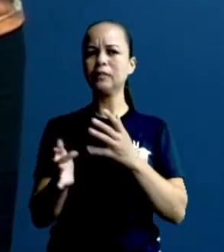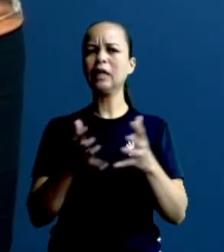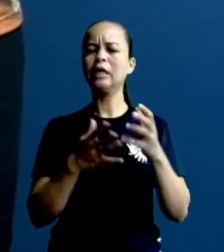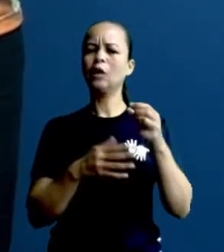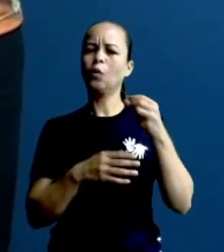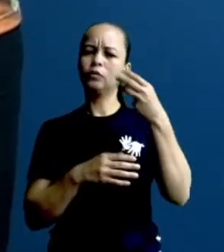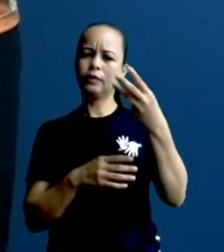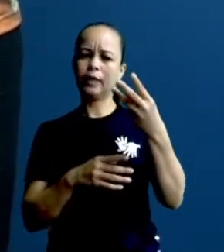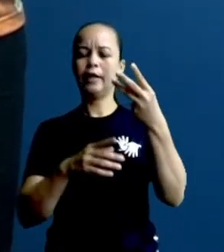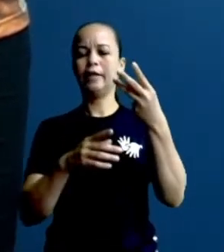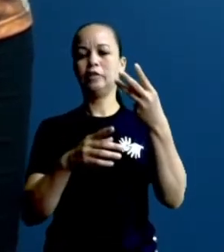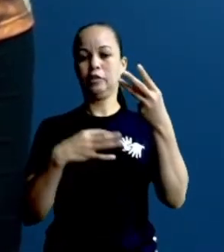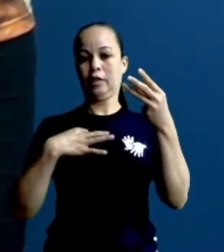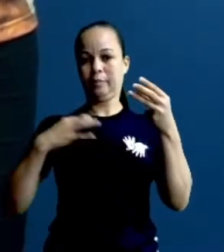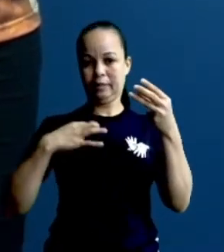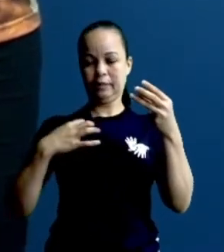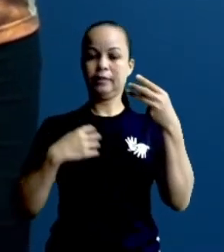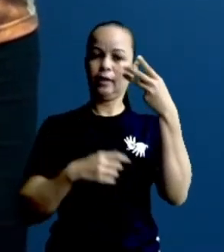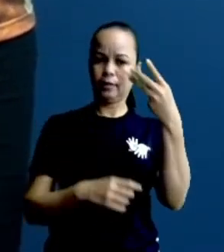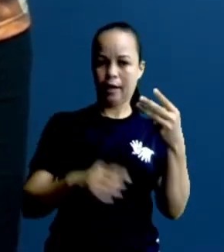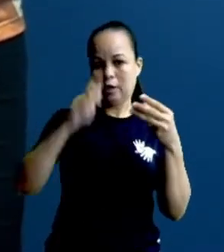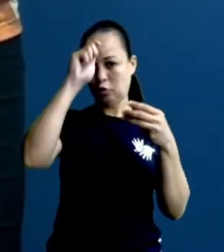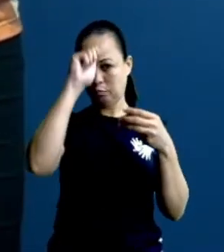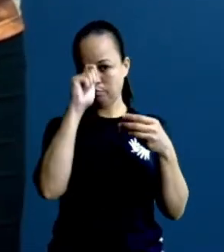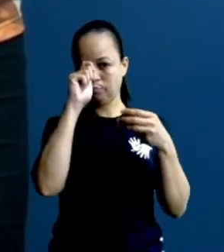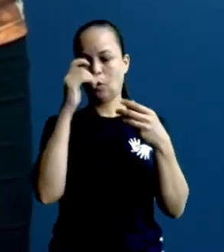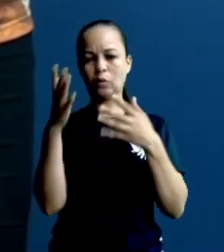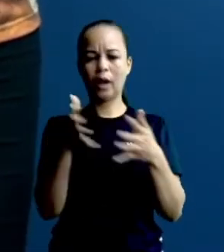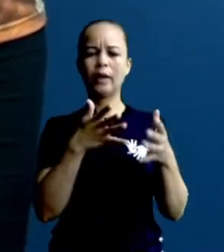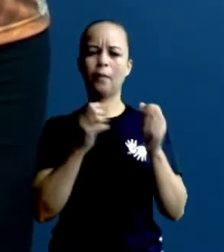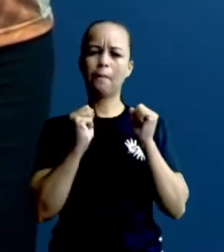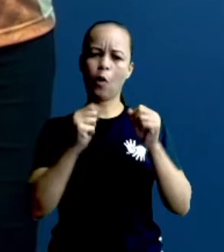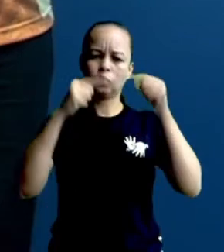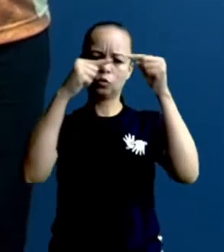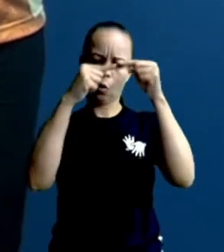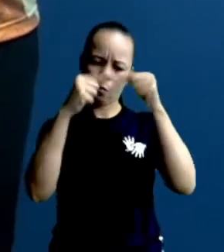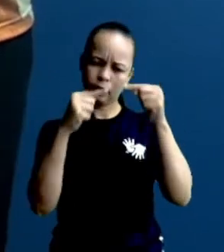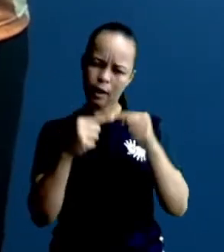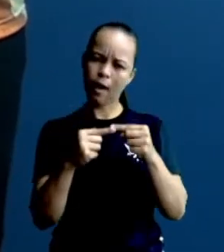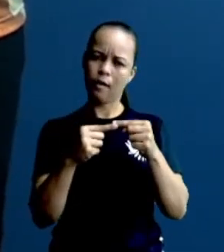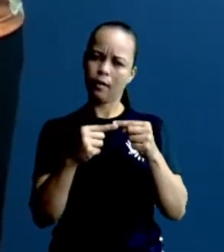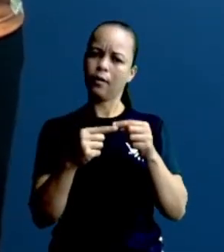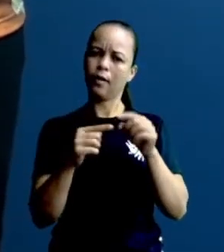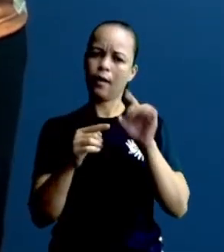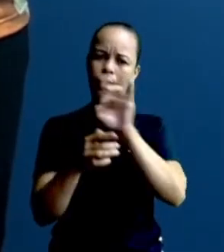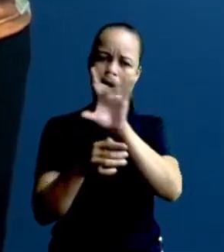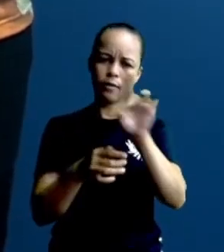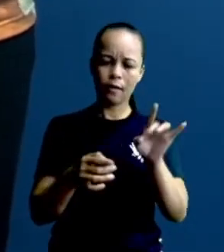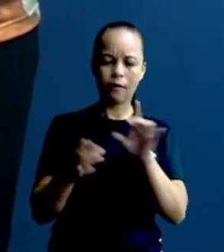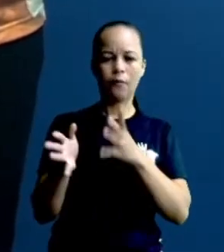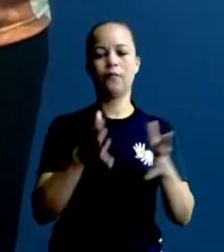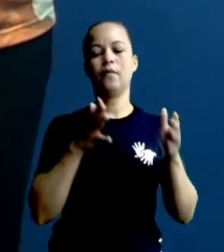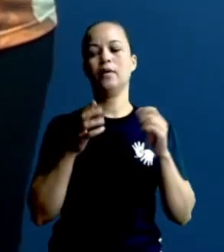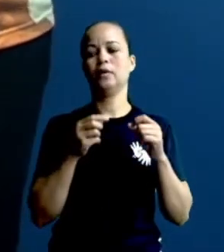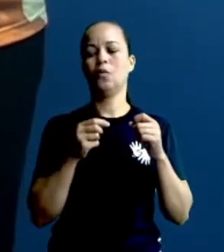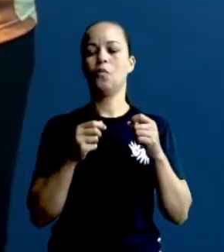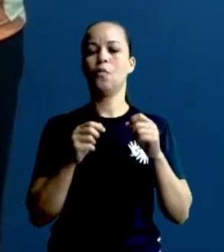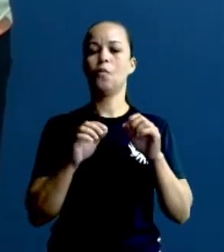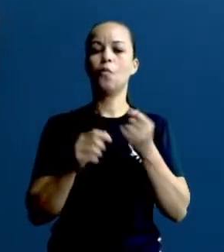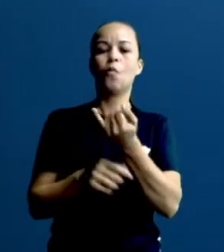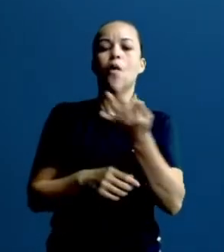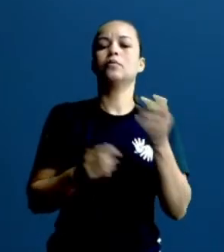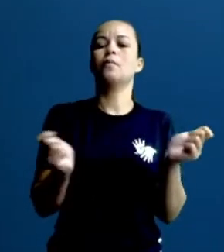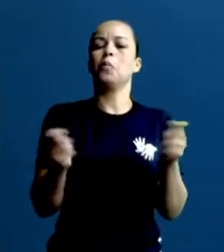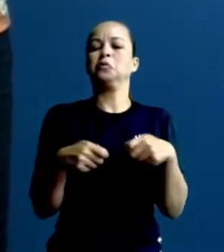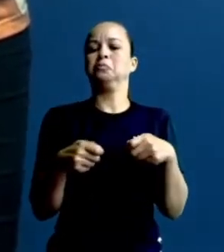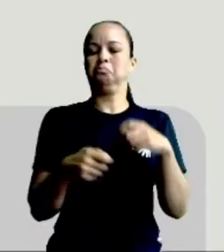e 3 bonés. Eu posso combinar, né, as 3 camisetas com os 3 bonés. Então, quantas possibilidades eu vou ter?